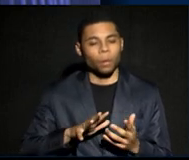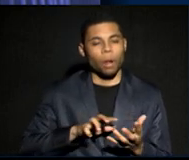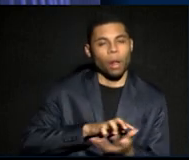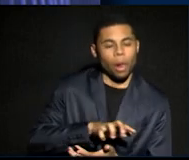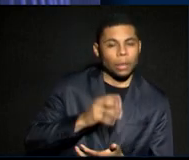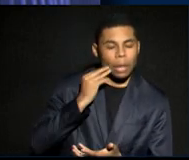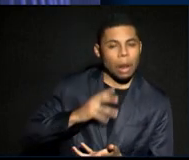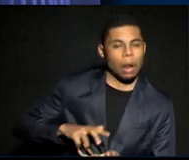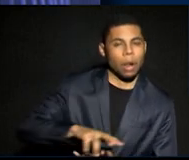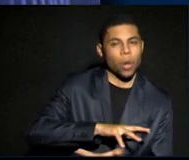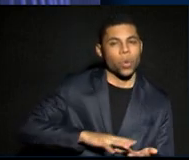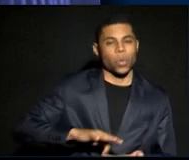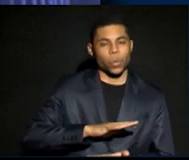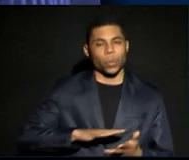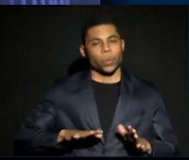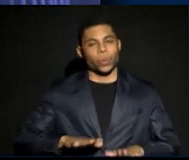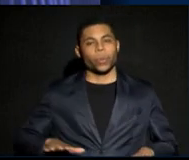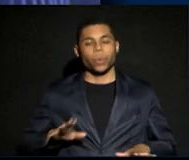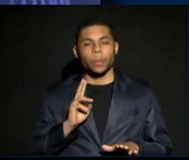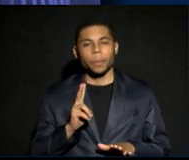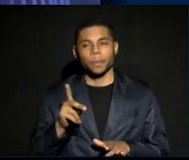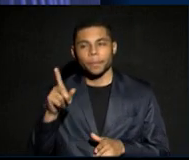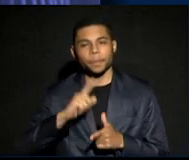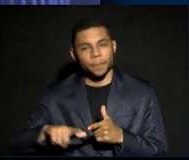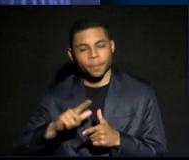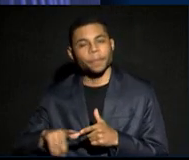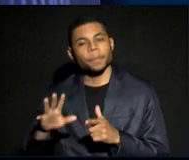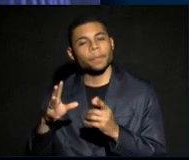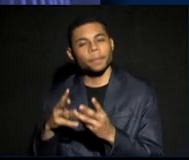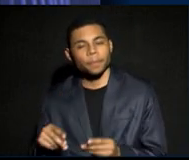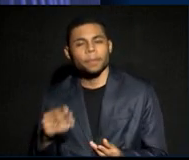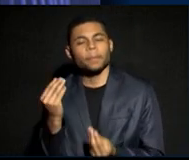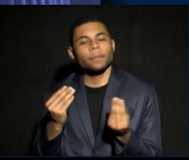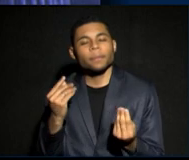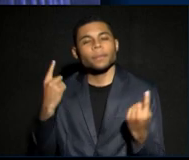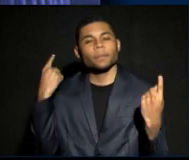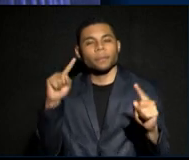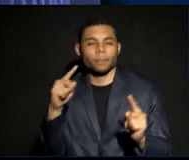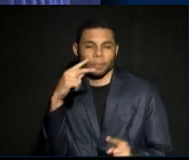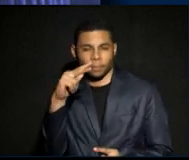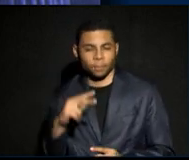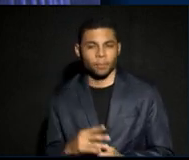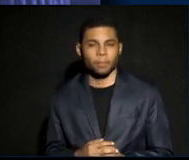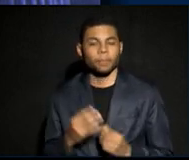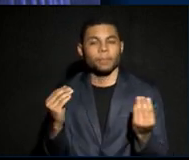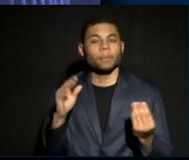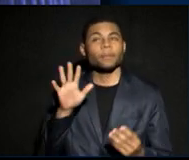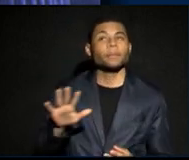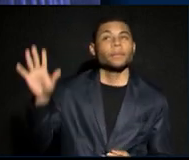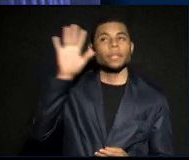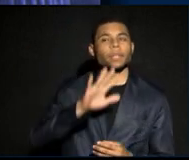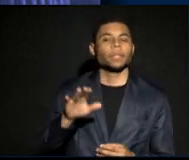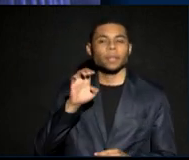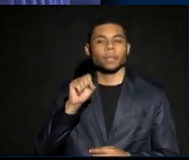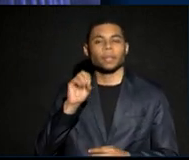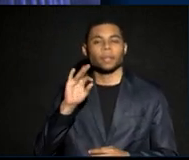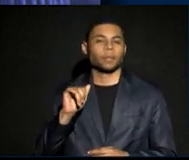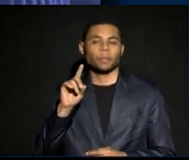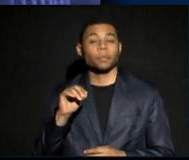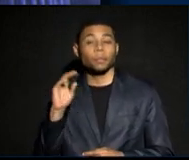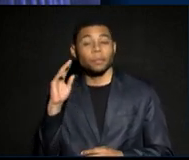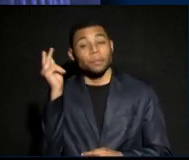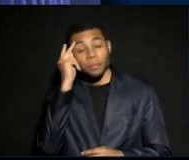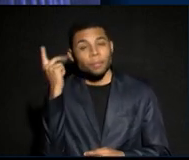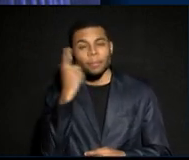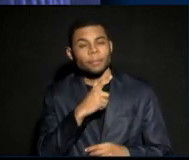redução ou na melhoria do ambiente de negócios como o senhor vê esse desafio é no nível Estadual como São